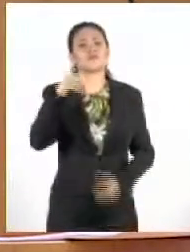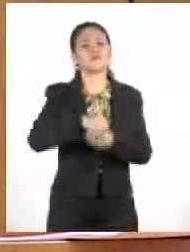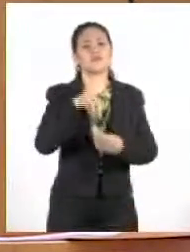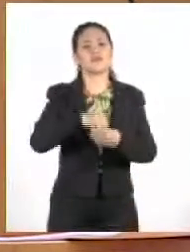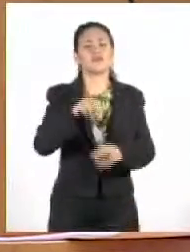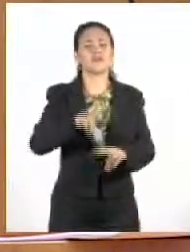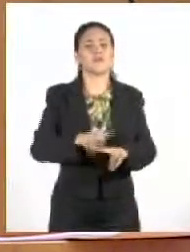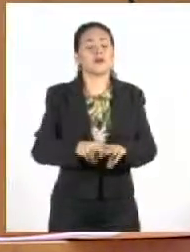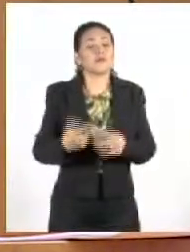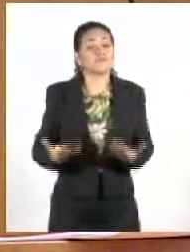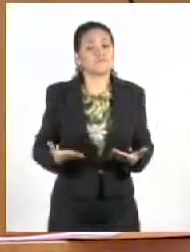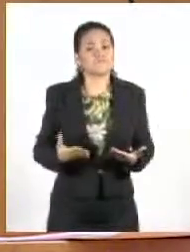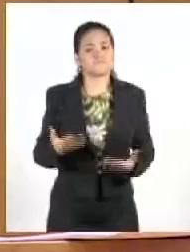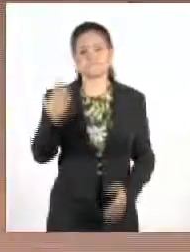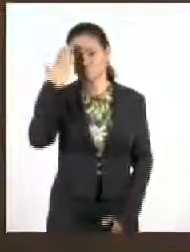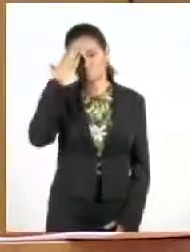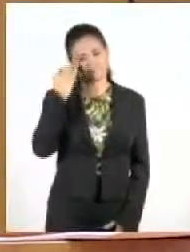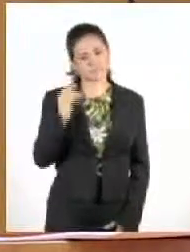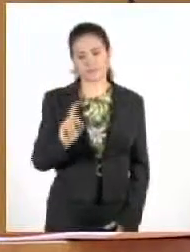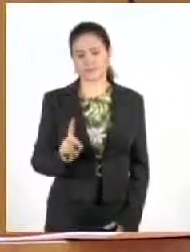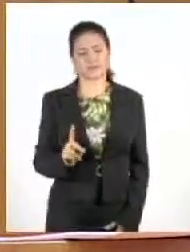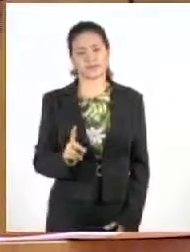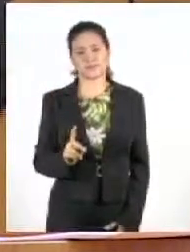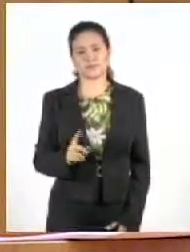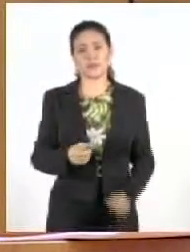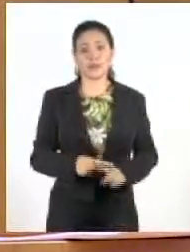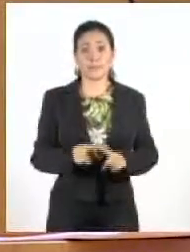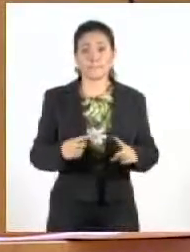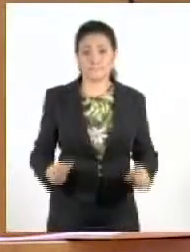Não sabe, mas o padre Roberto sabe.